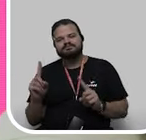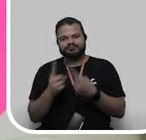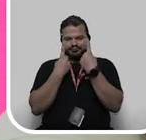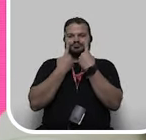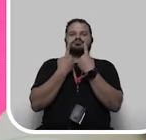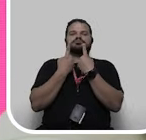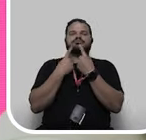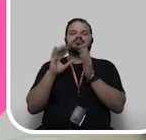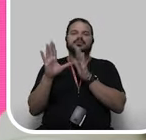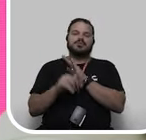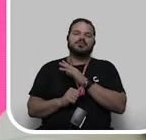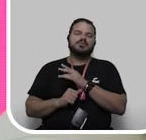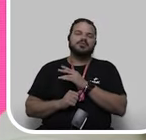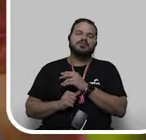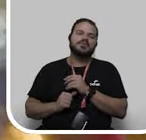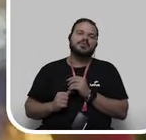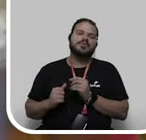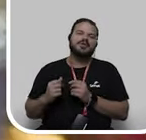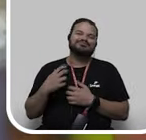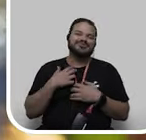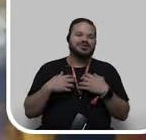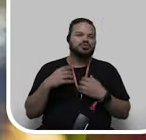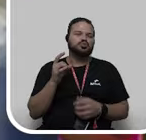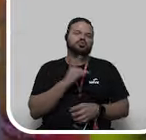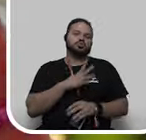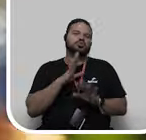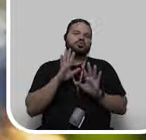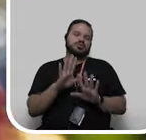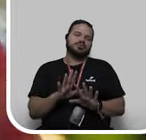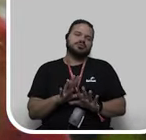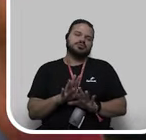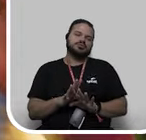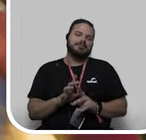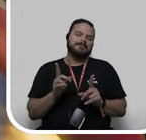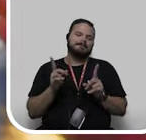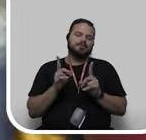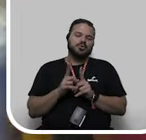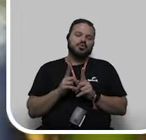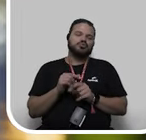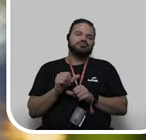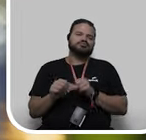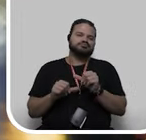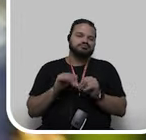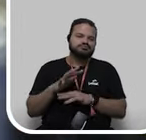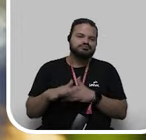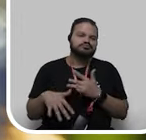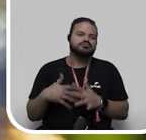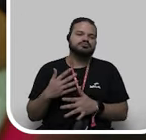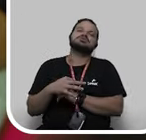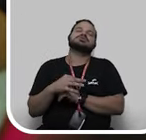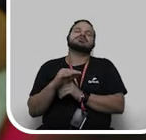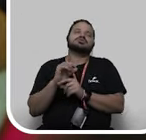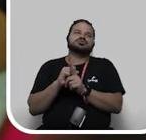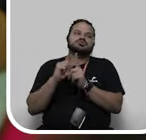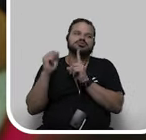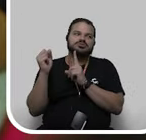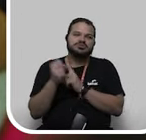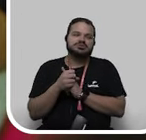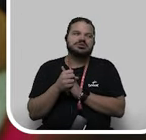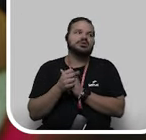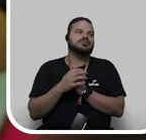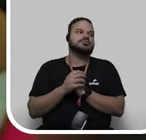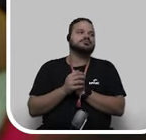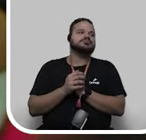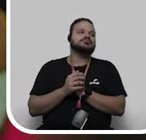forma menos dolorosa, com menores estragos. Isso é assustador. O que, que